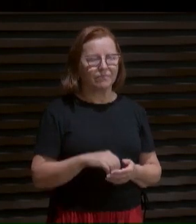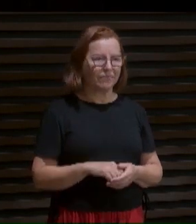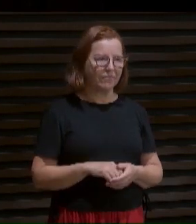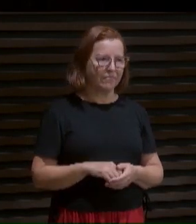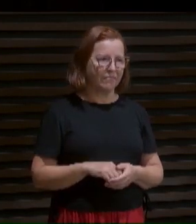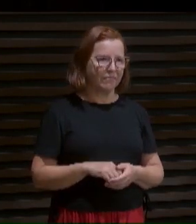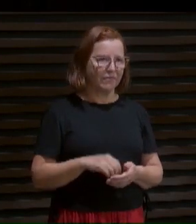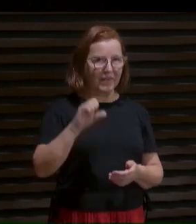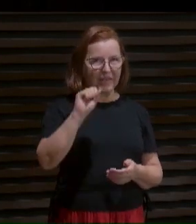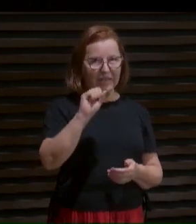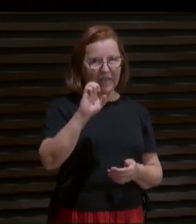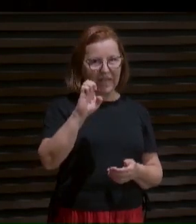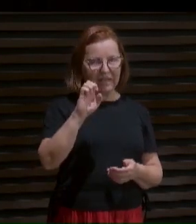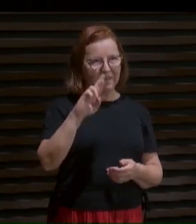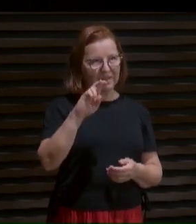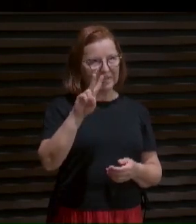Sérvia e Kosovo